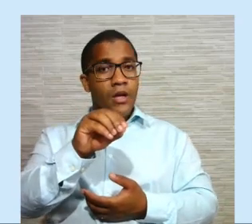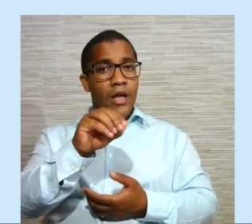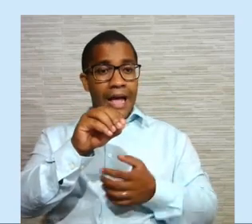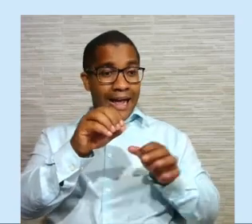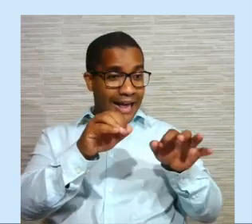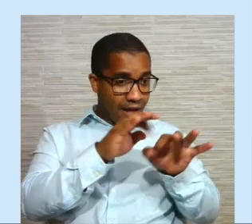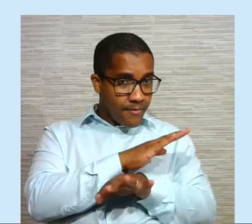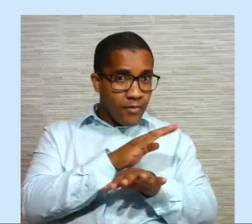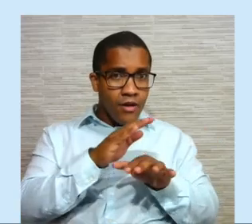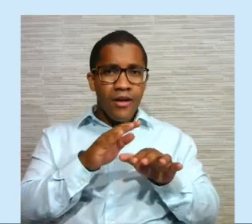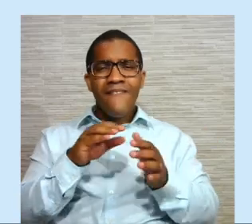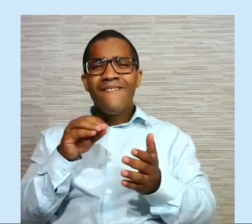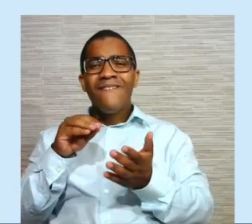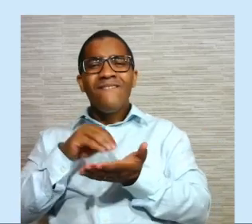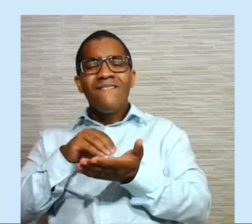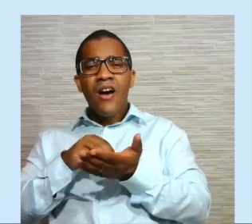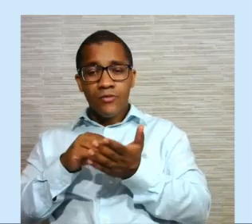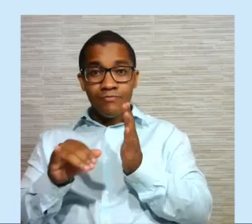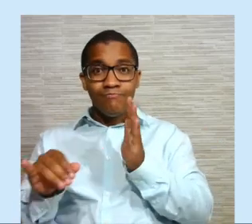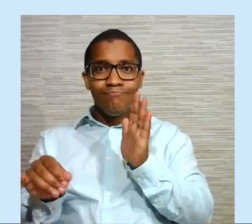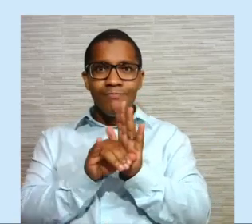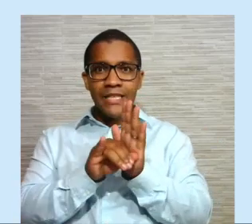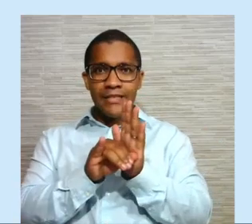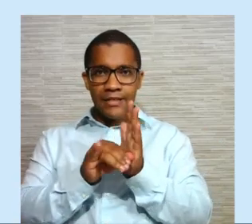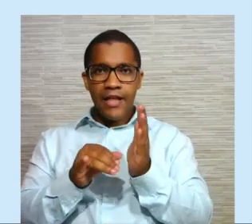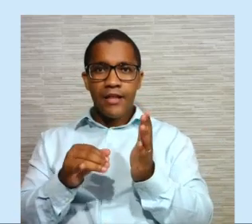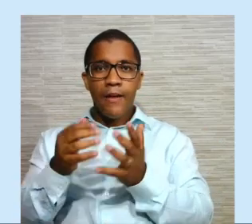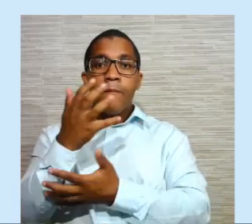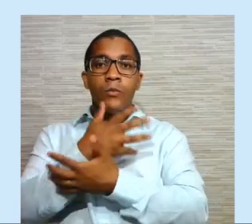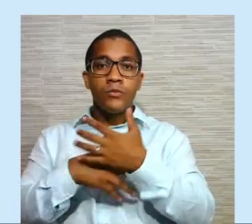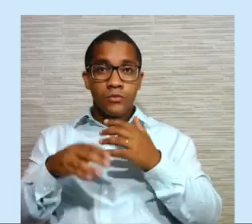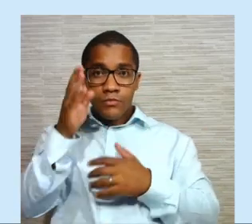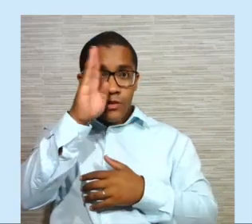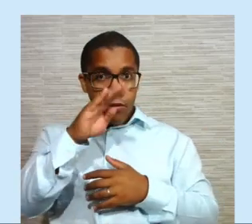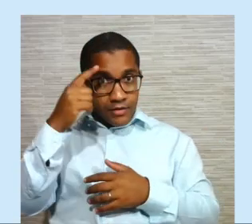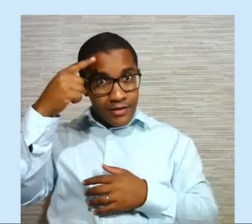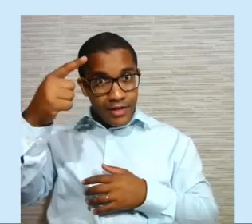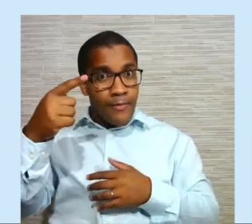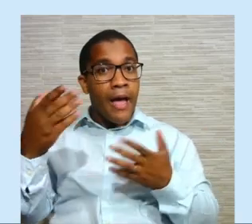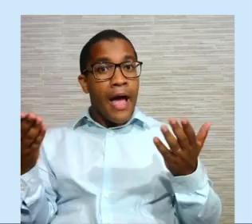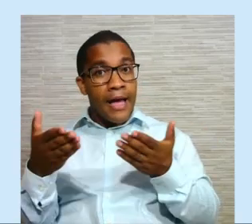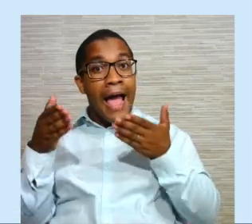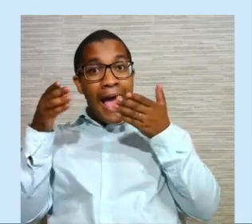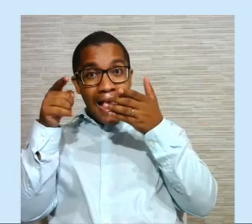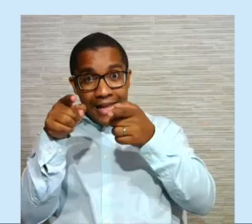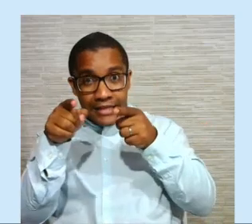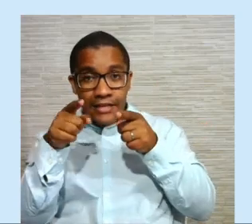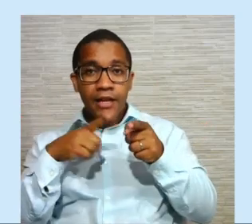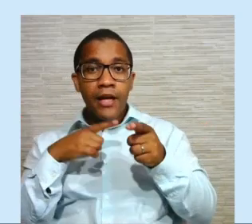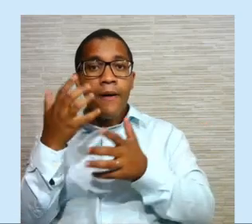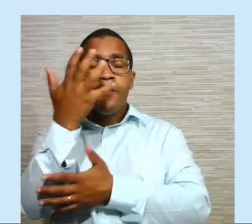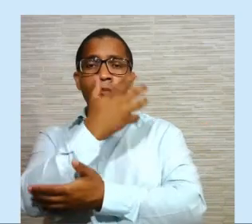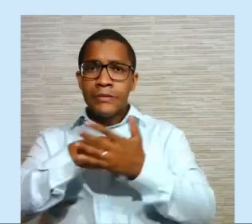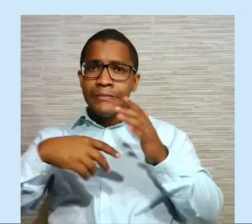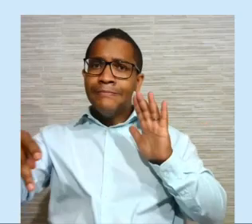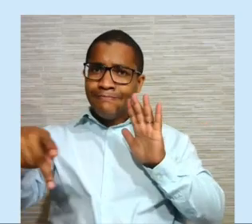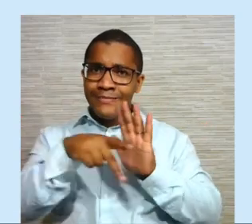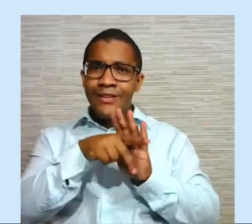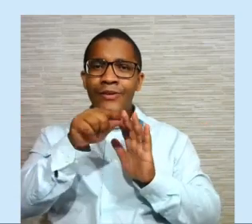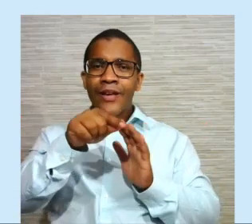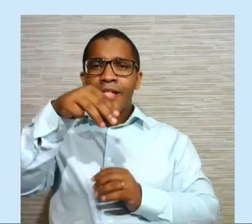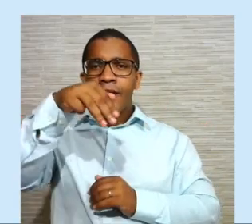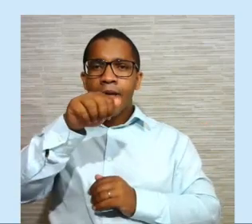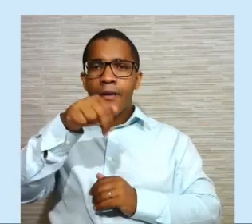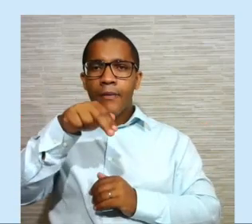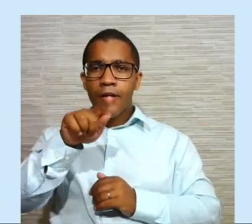faltava um pouquinho da identidade da música brasileira. Aqui nós tivemos uma música que era muito autêntica, que foi no